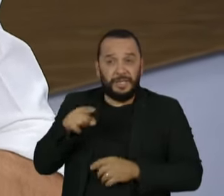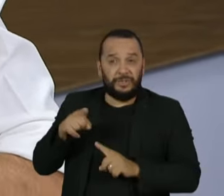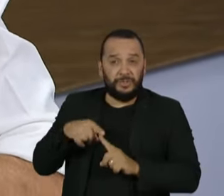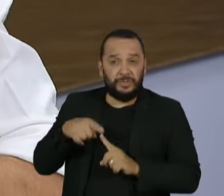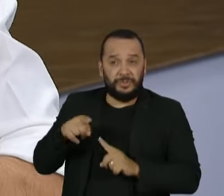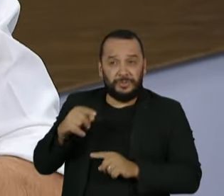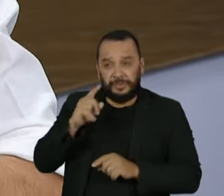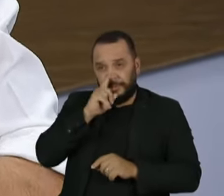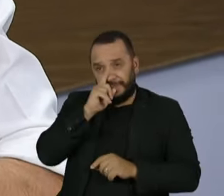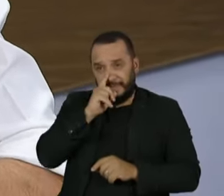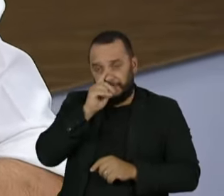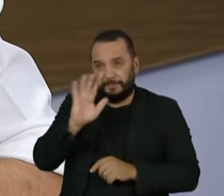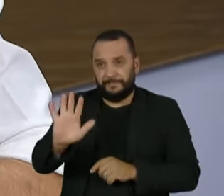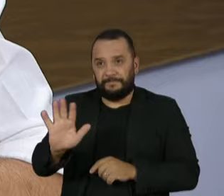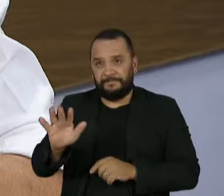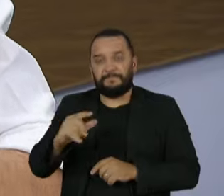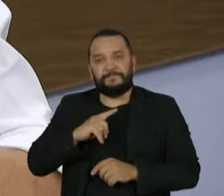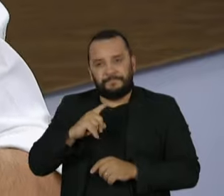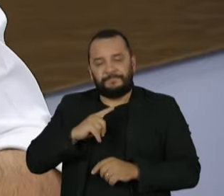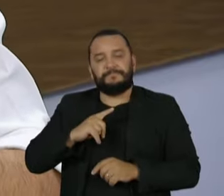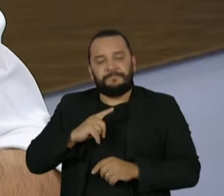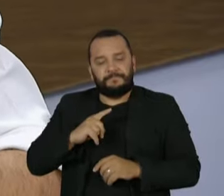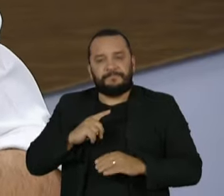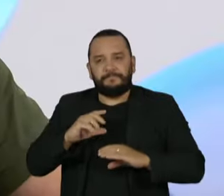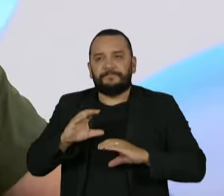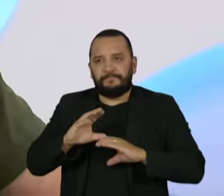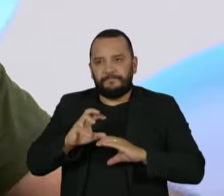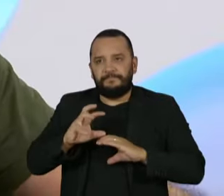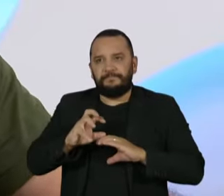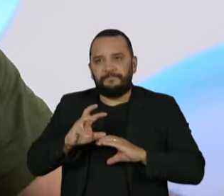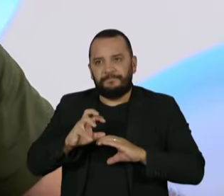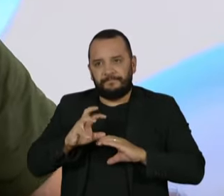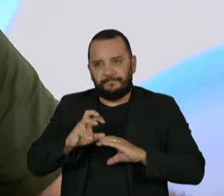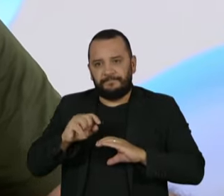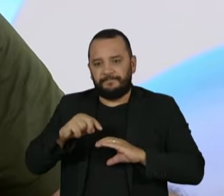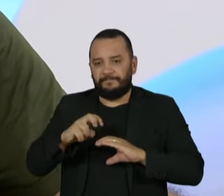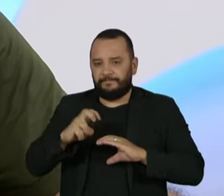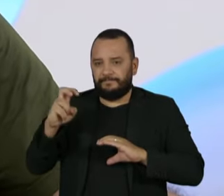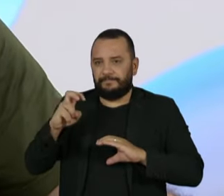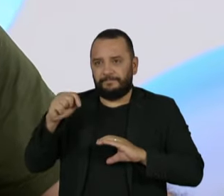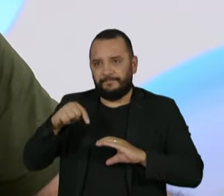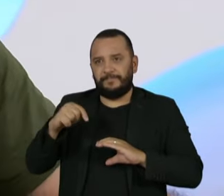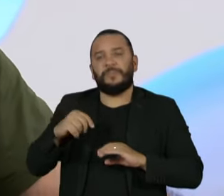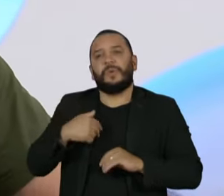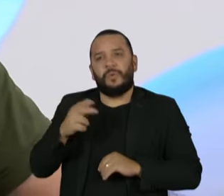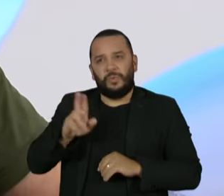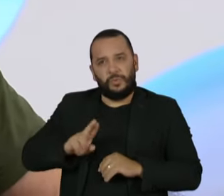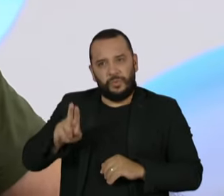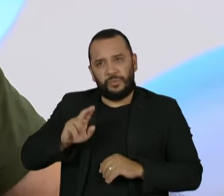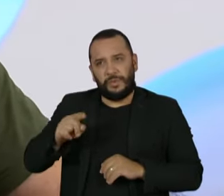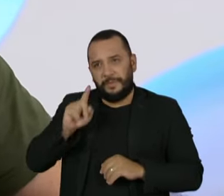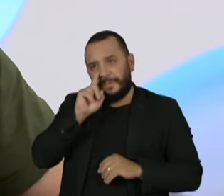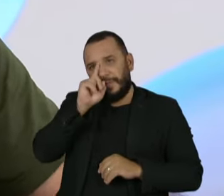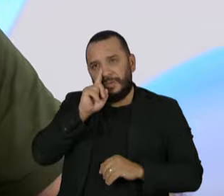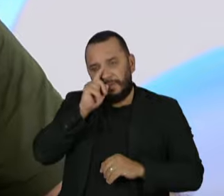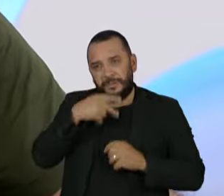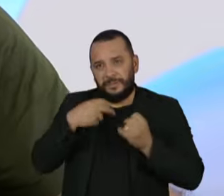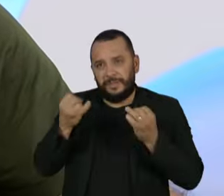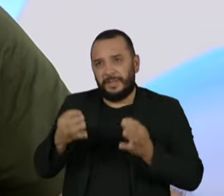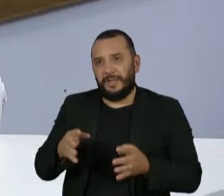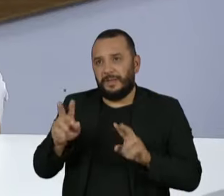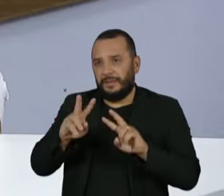sabe que esses modelos como PT podem ser utilizados Aí sim né os usos serem muito perigosos e aí eu queria falar sobre segurança